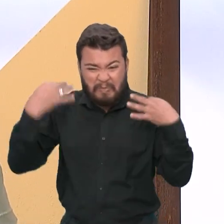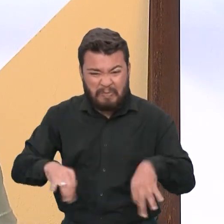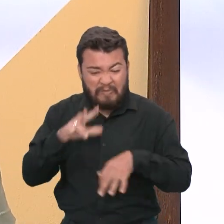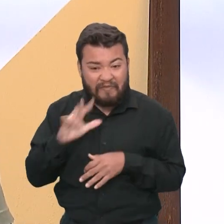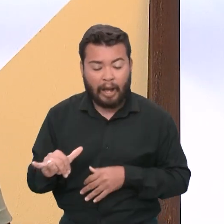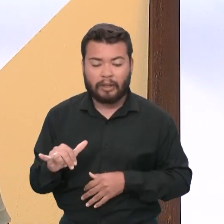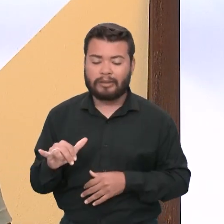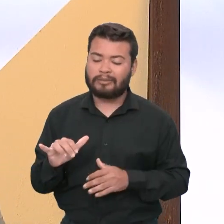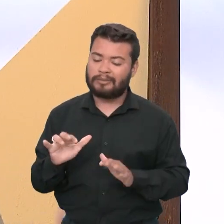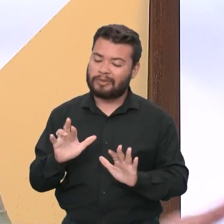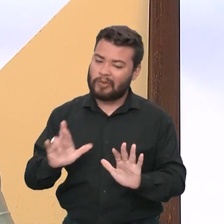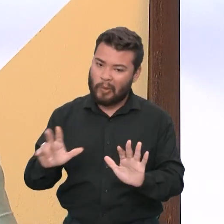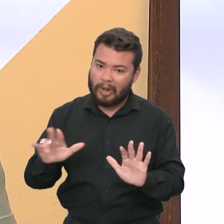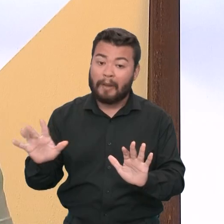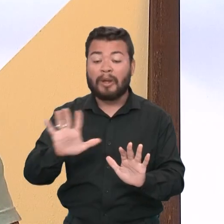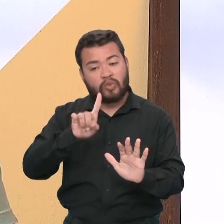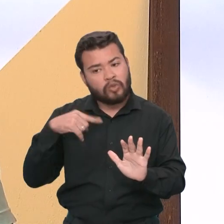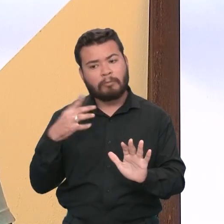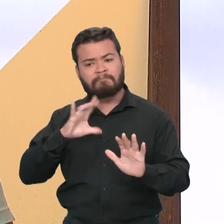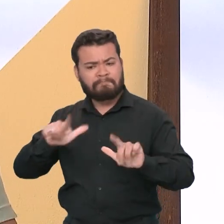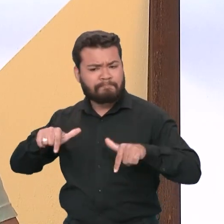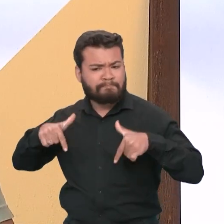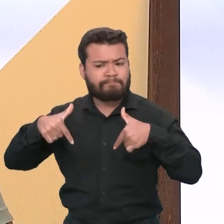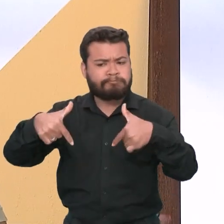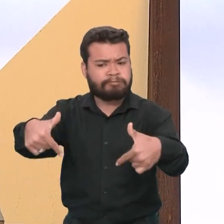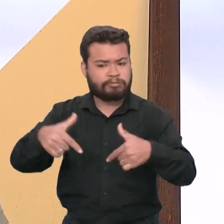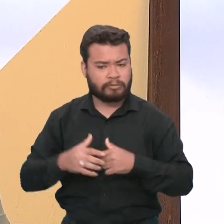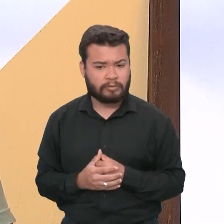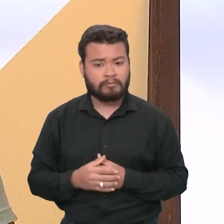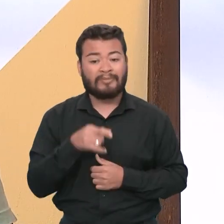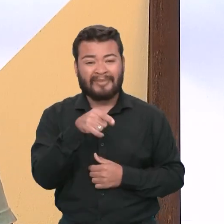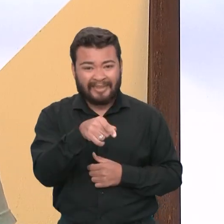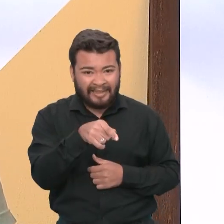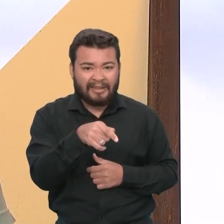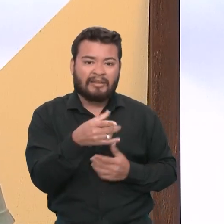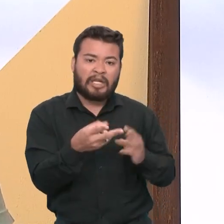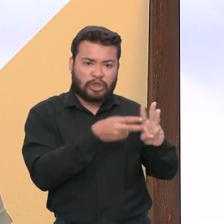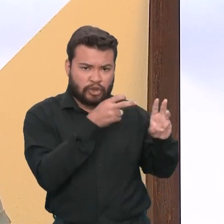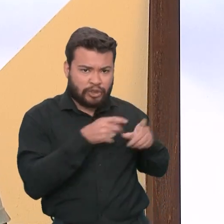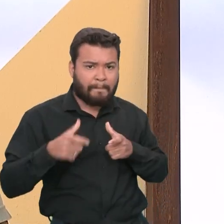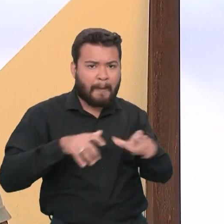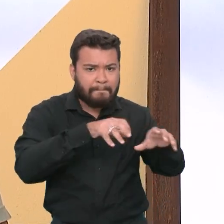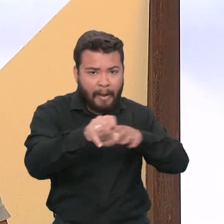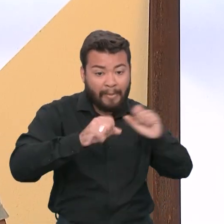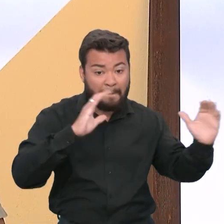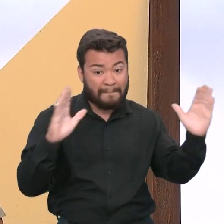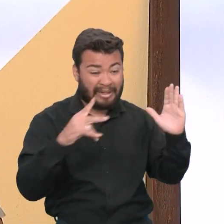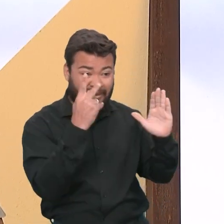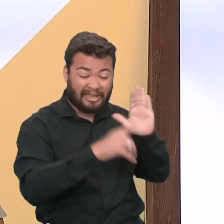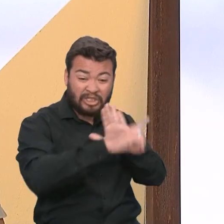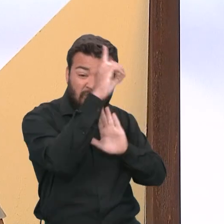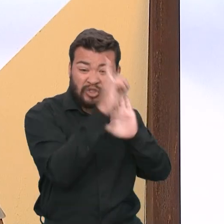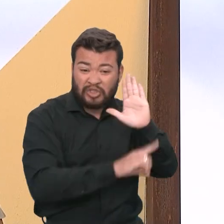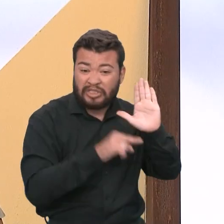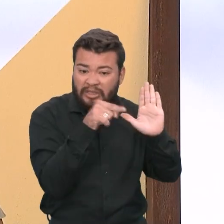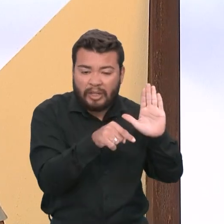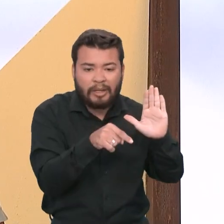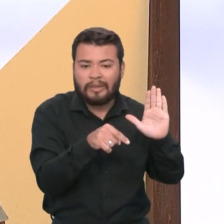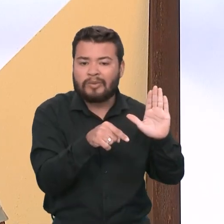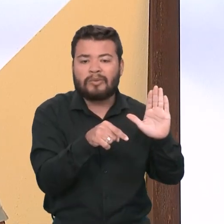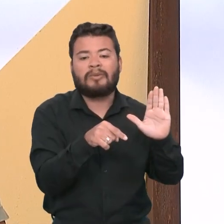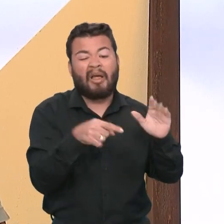para lutar. E aí o marco temporal é um atraso geral aí para a situação